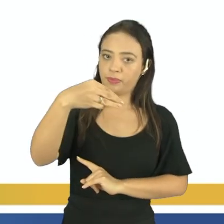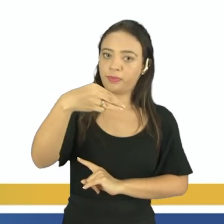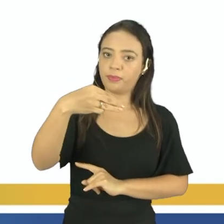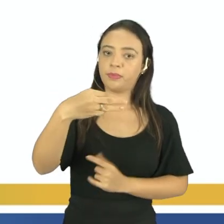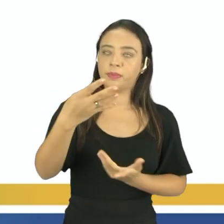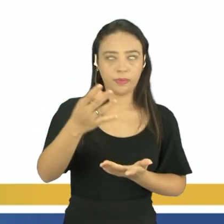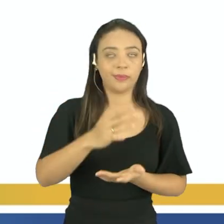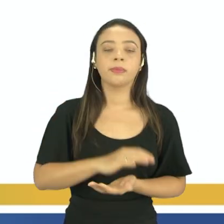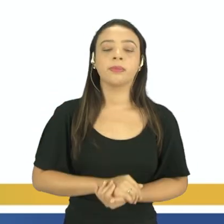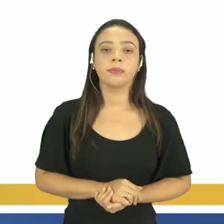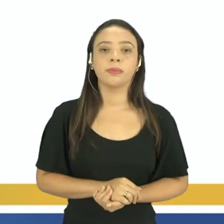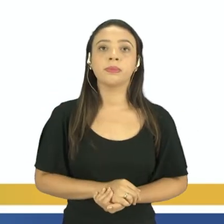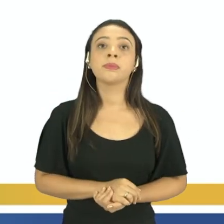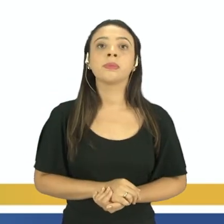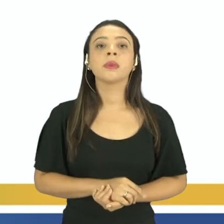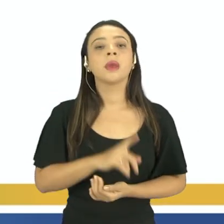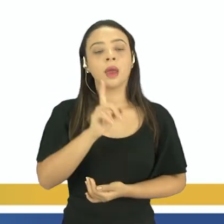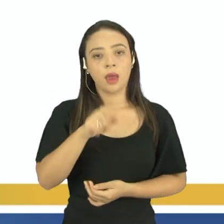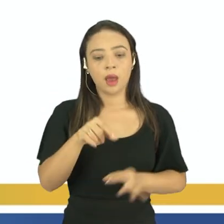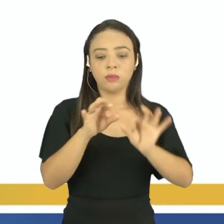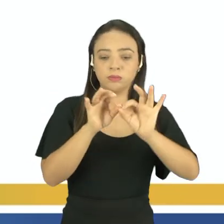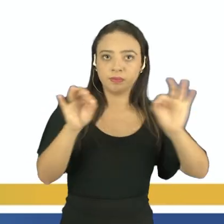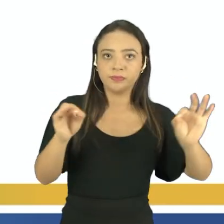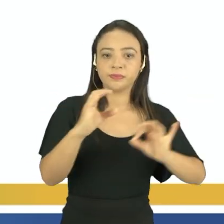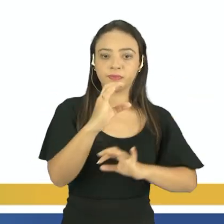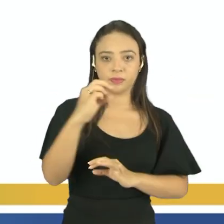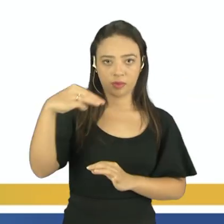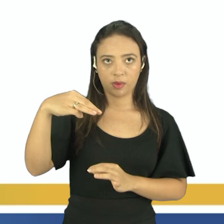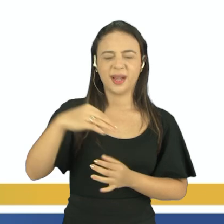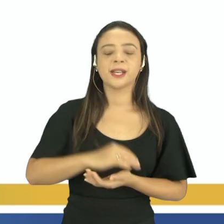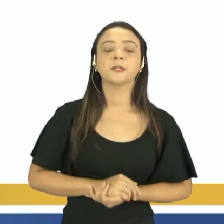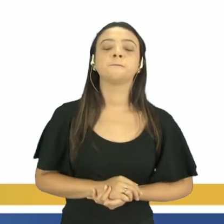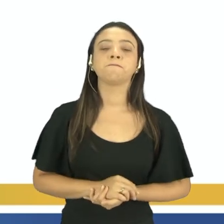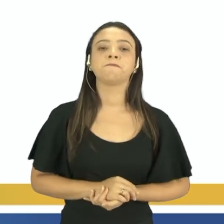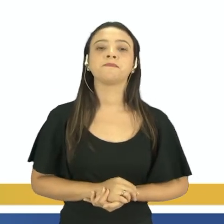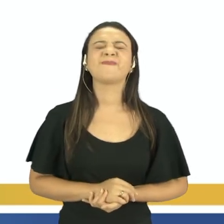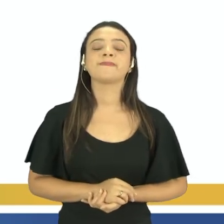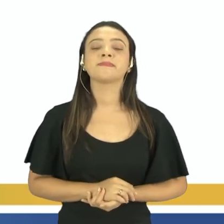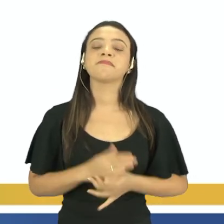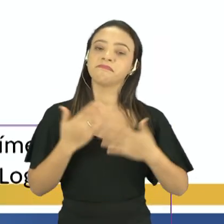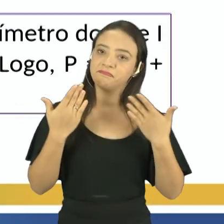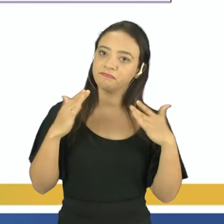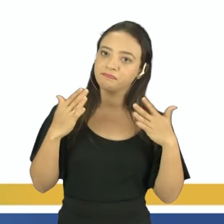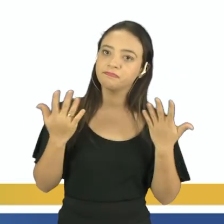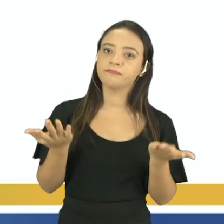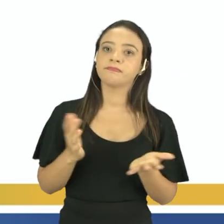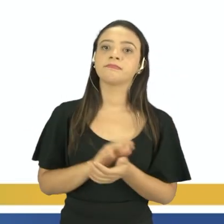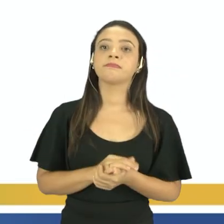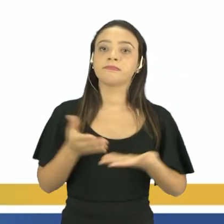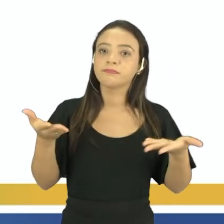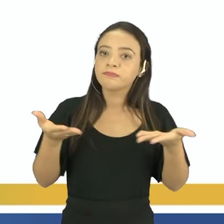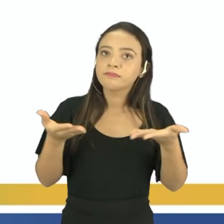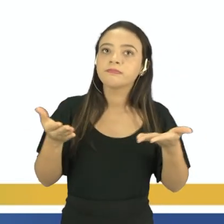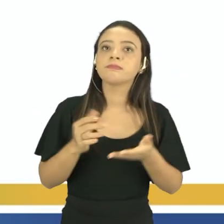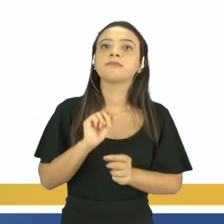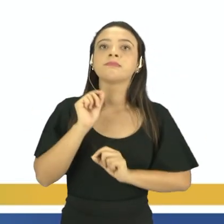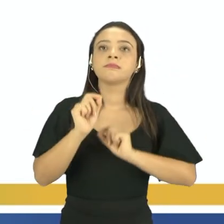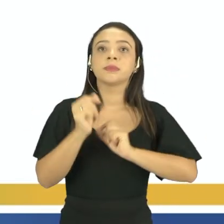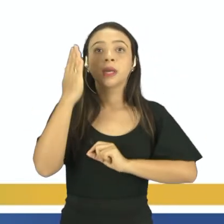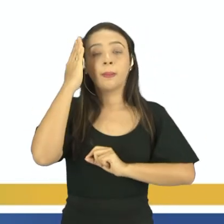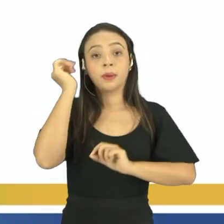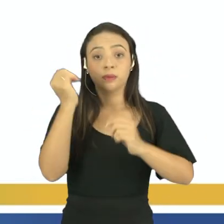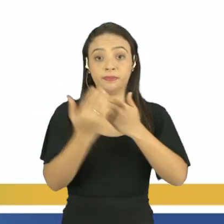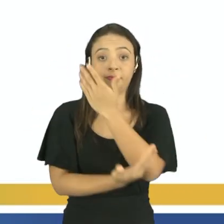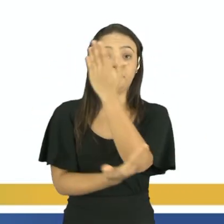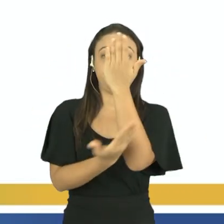pedacinho lá que representa o segmento de reta CM. Muito bem. Então, vamos lá. Sabendo que essa cerca mede